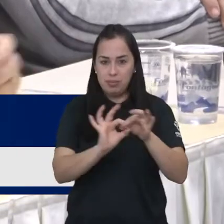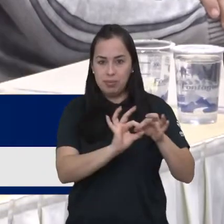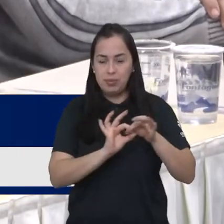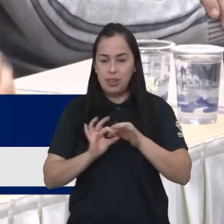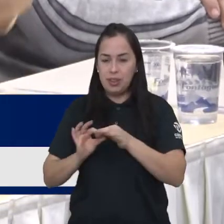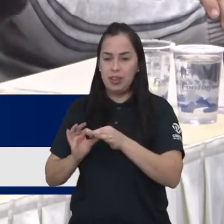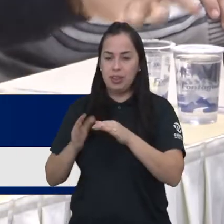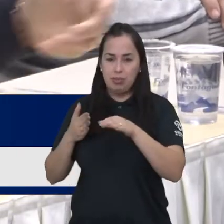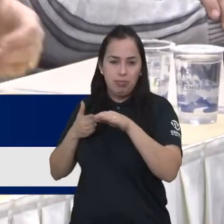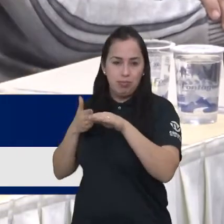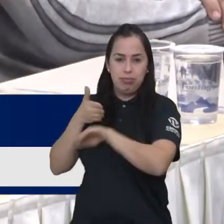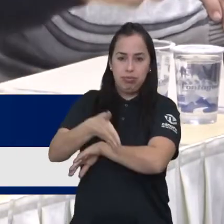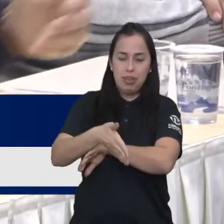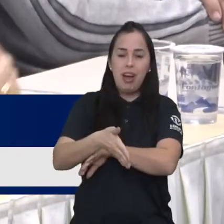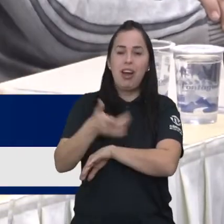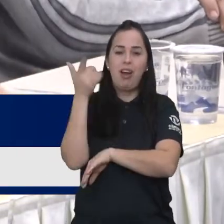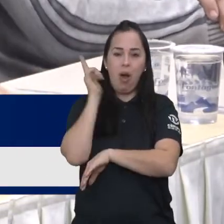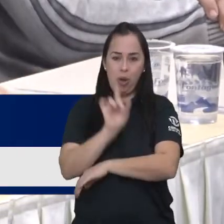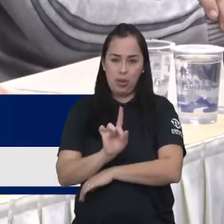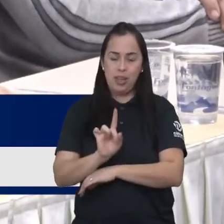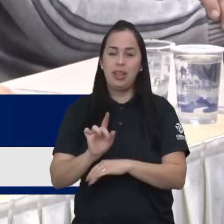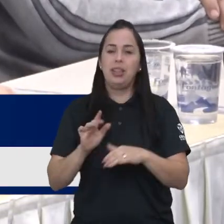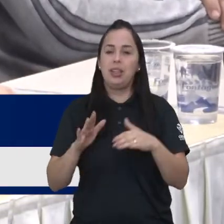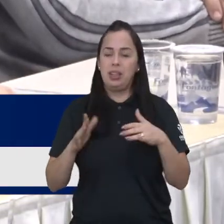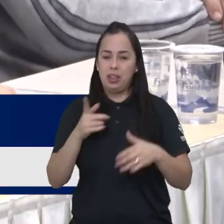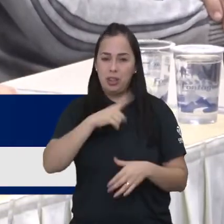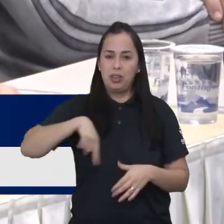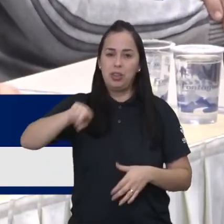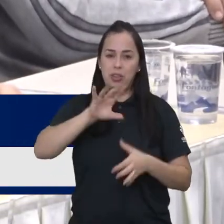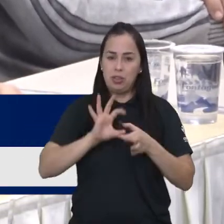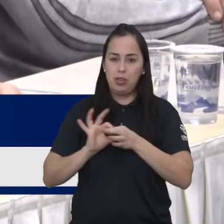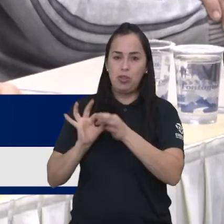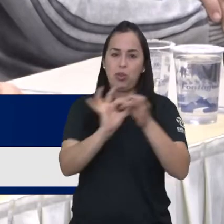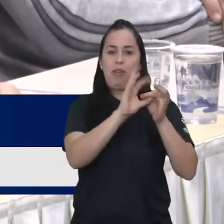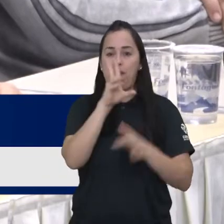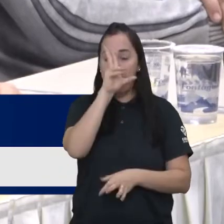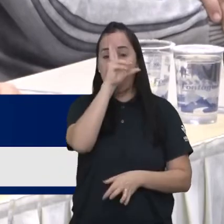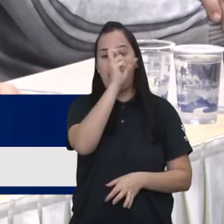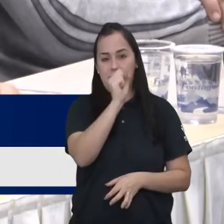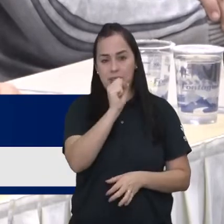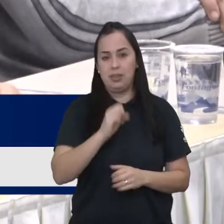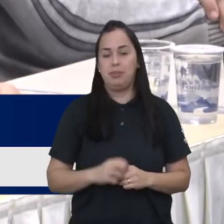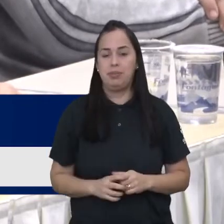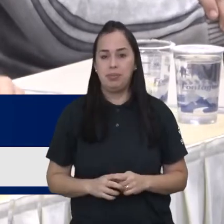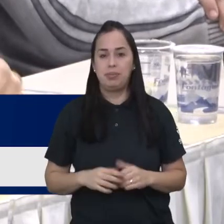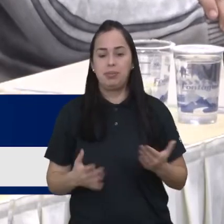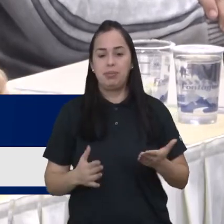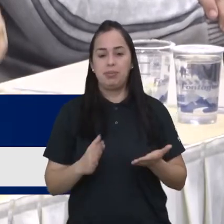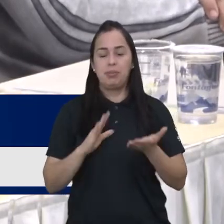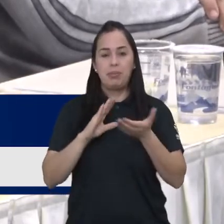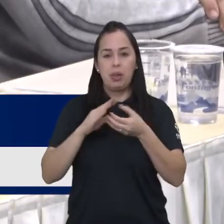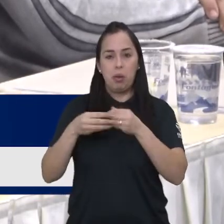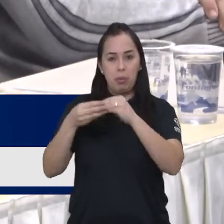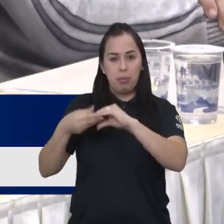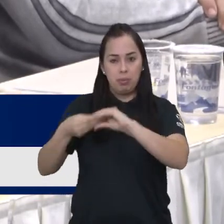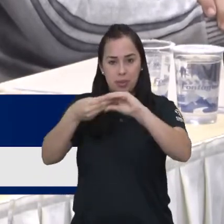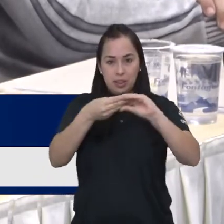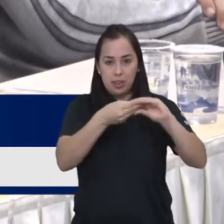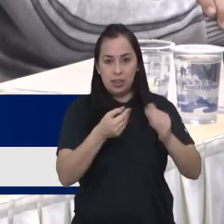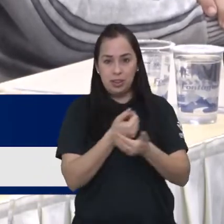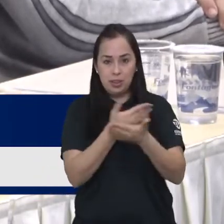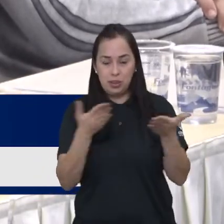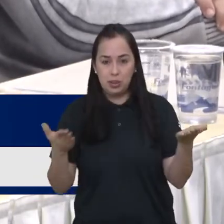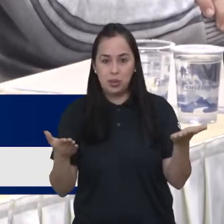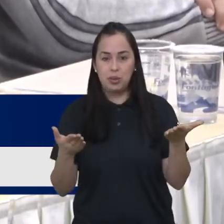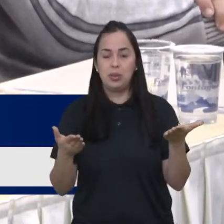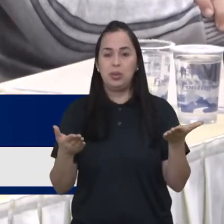ir mais longe, juntos a gente se torna mais forte nessa causa da regularização fundiária. Cumprimentar todos aqui,